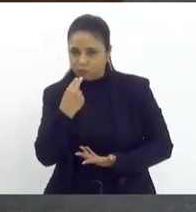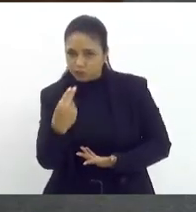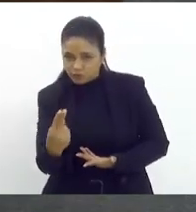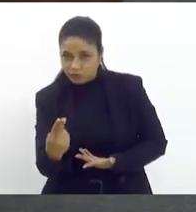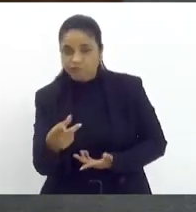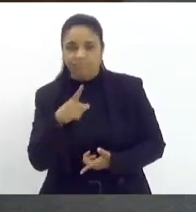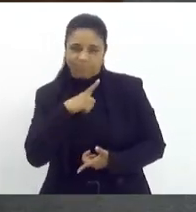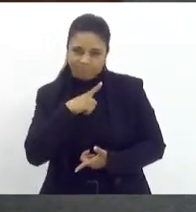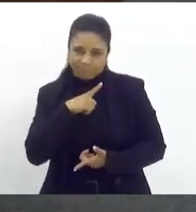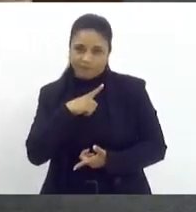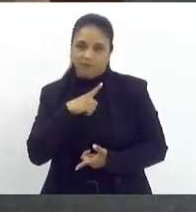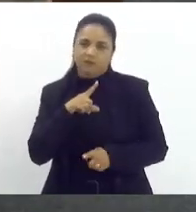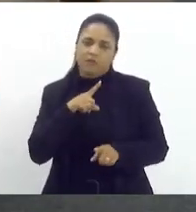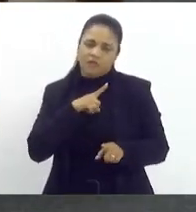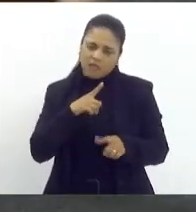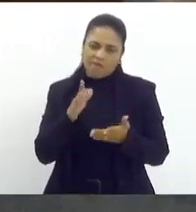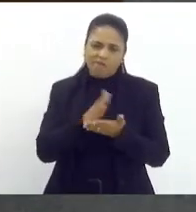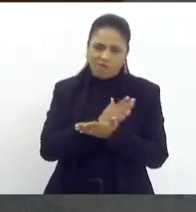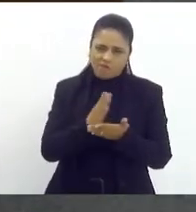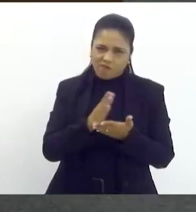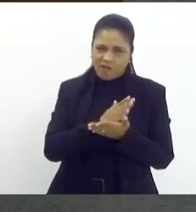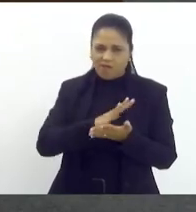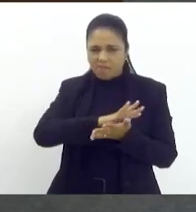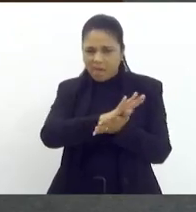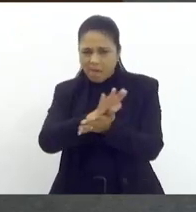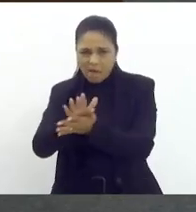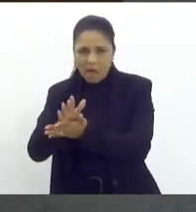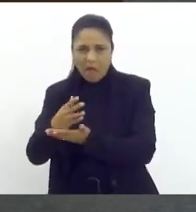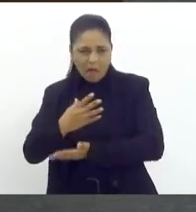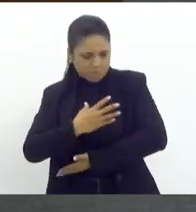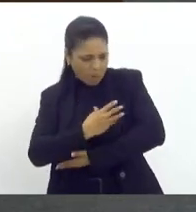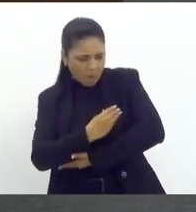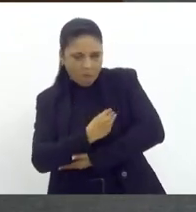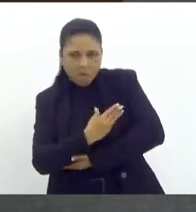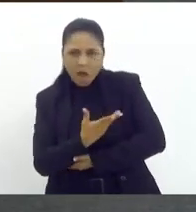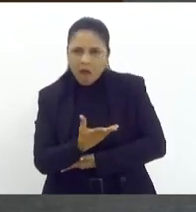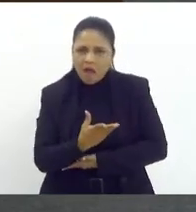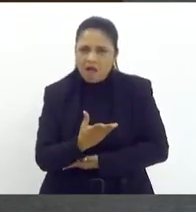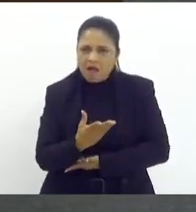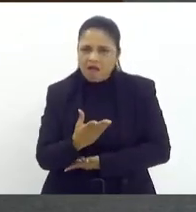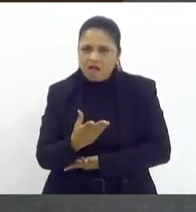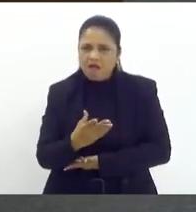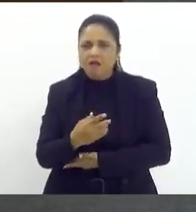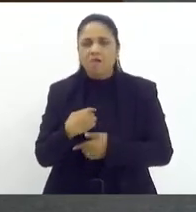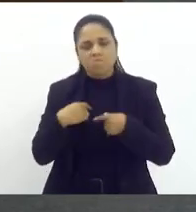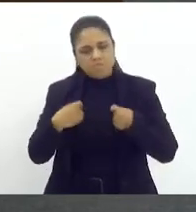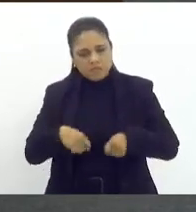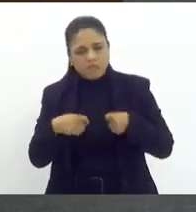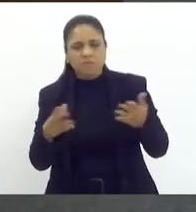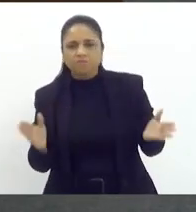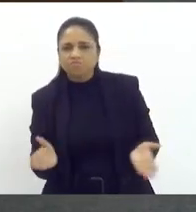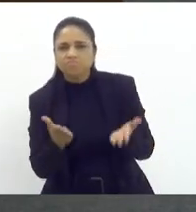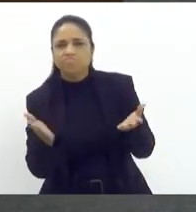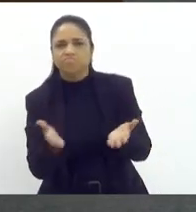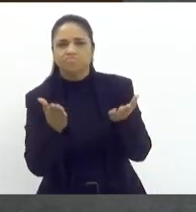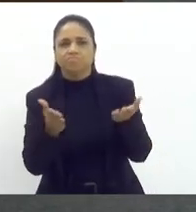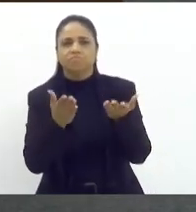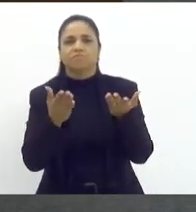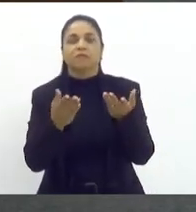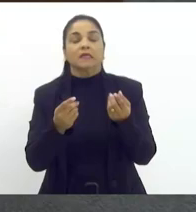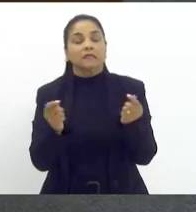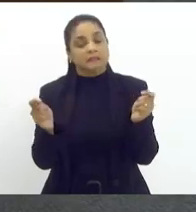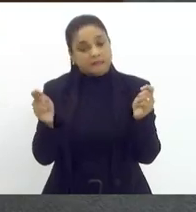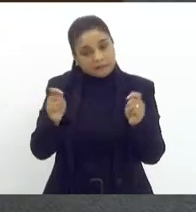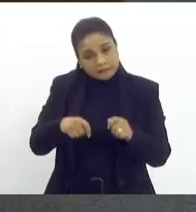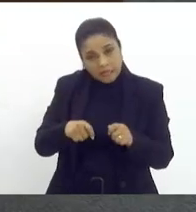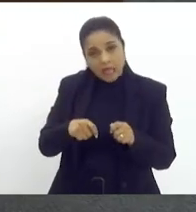há muitos tabus ainda com relação ao aleitamento e a gente precisa não só incentivar mas dá condições